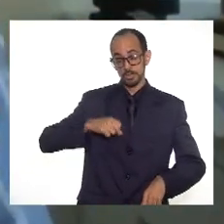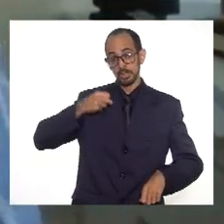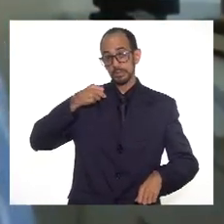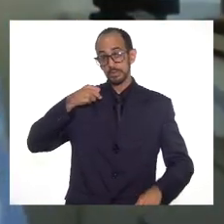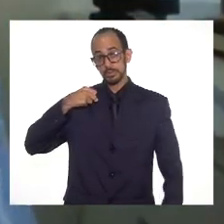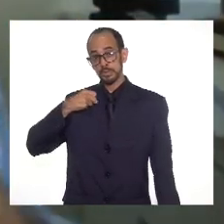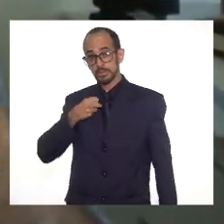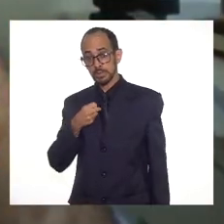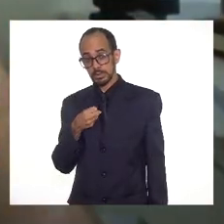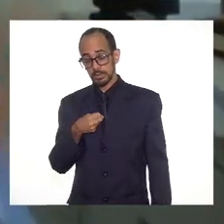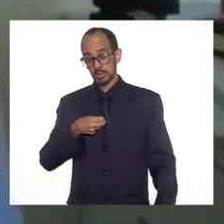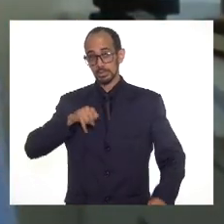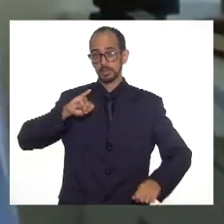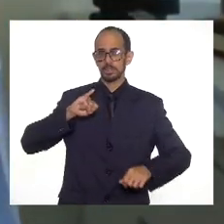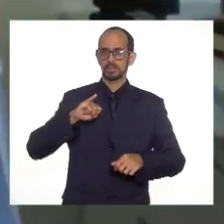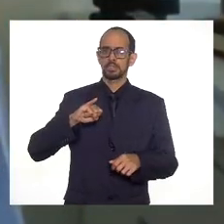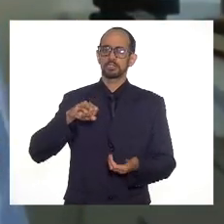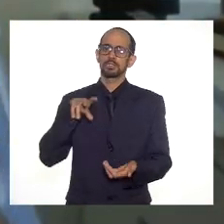evidentemente,